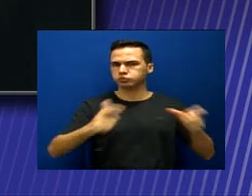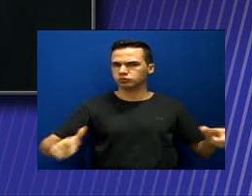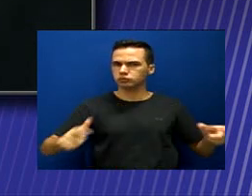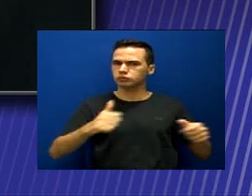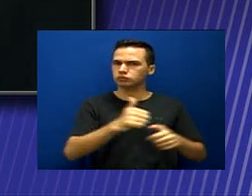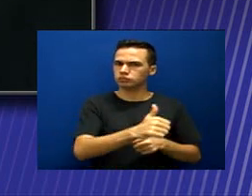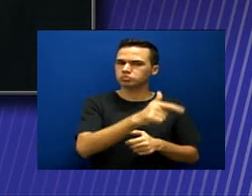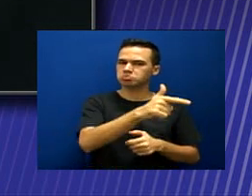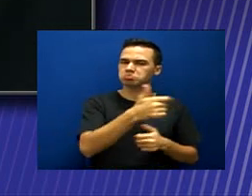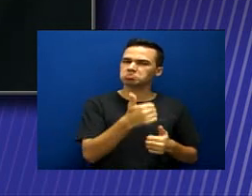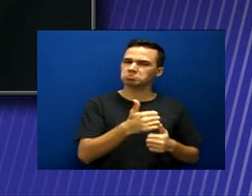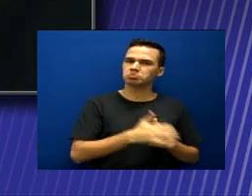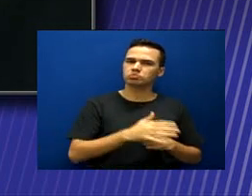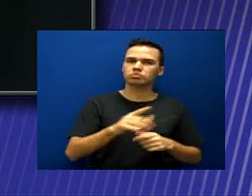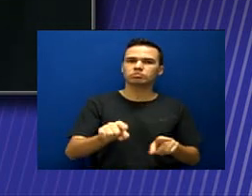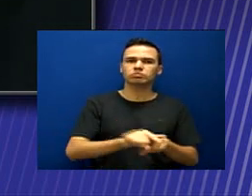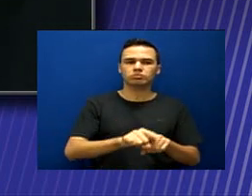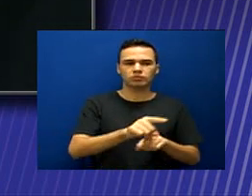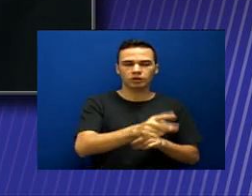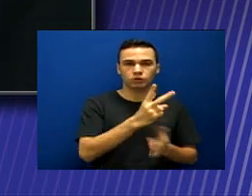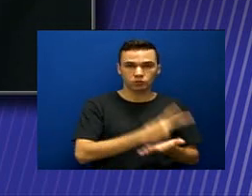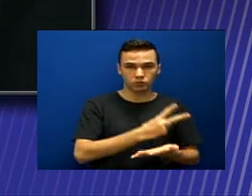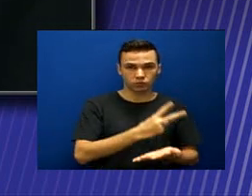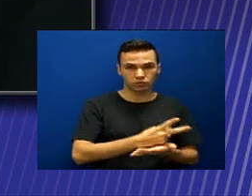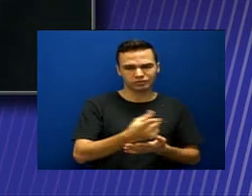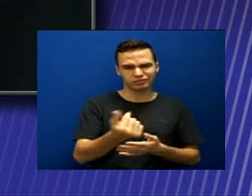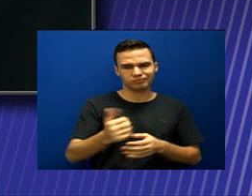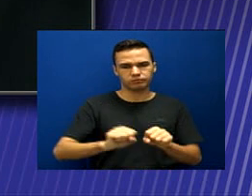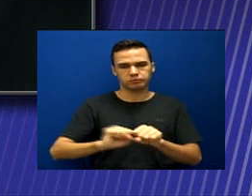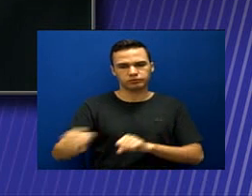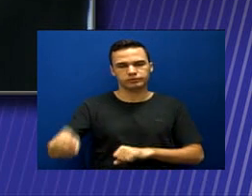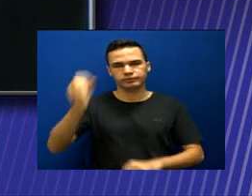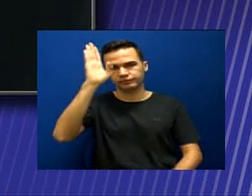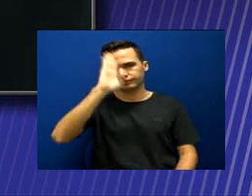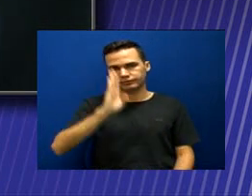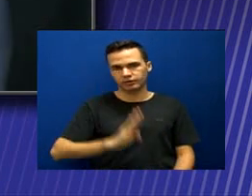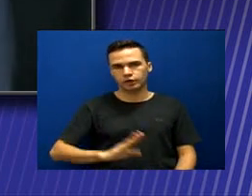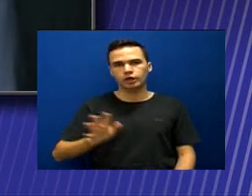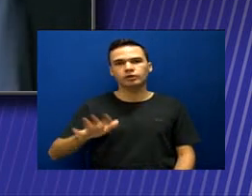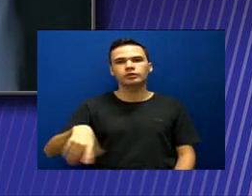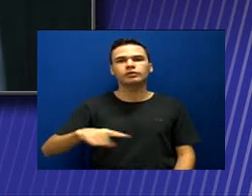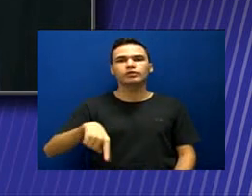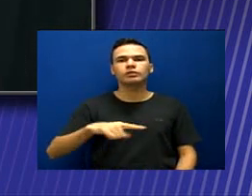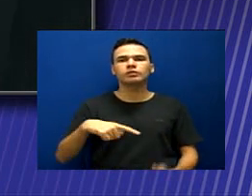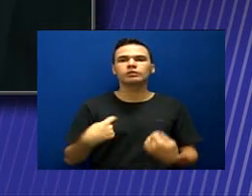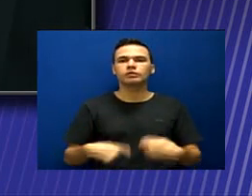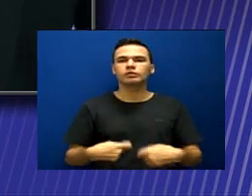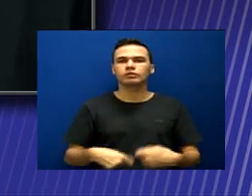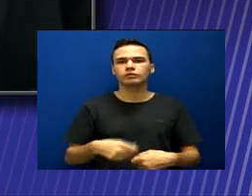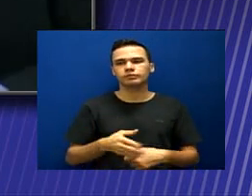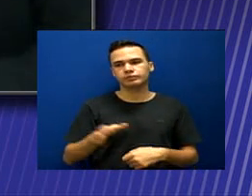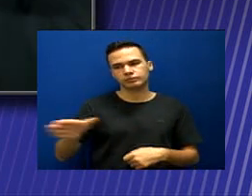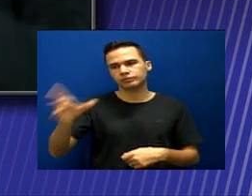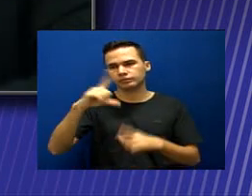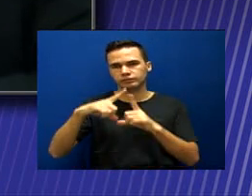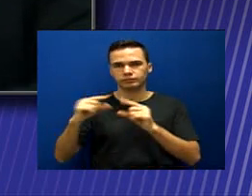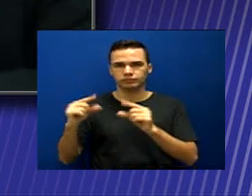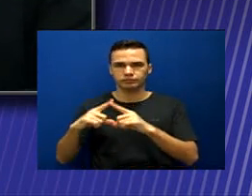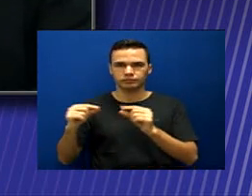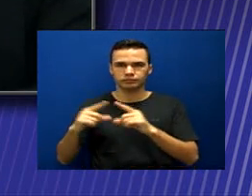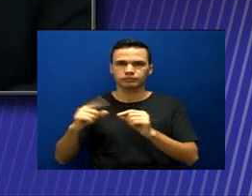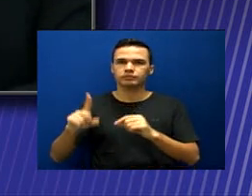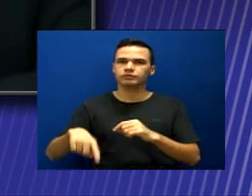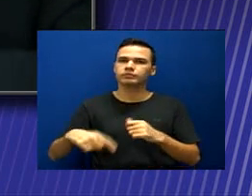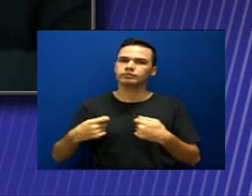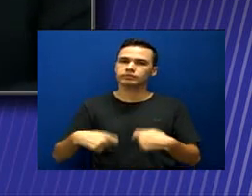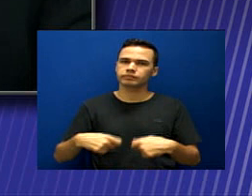o padrão que Sorocaba tem, e para se manter isso, com essa crise econômica que nós estamos vivendo, nós temos que buscar recursos em Brasília. Tem que buscar onde tem. E para isso